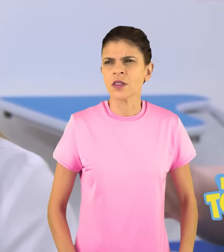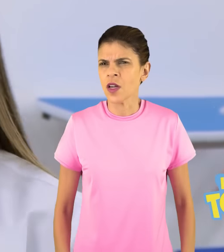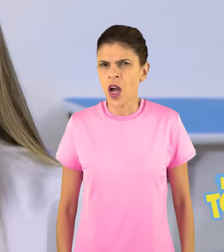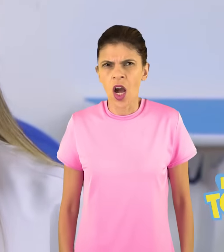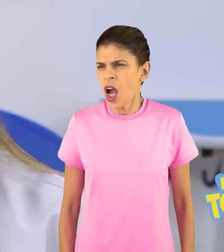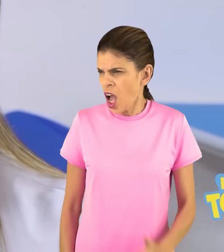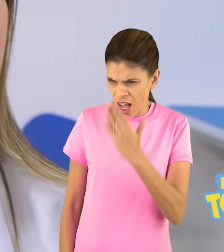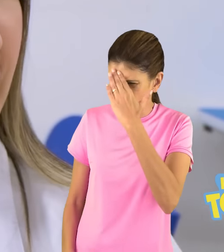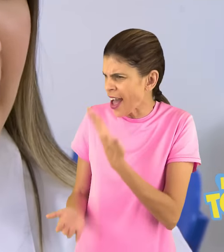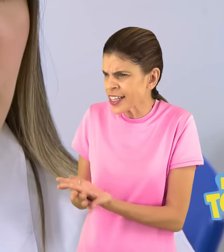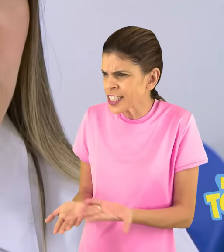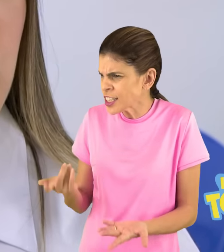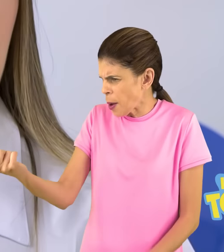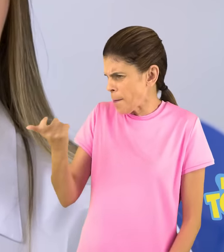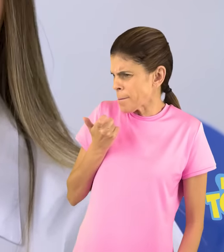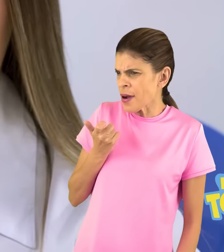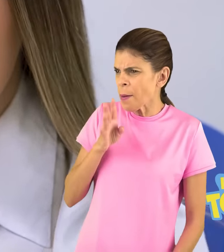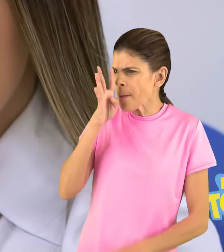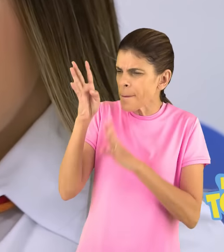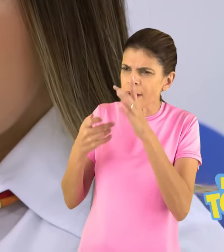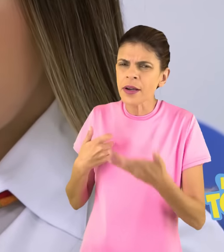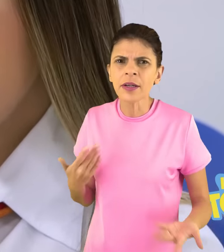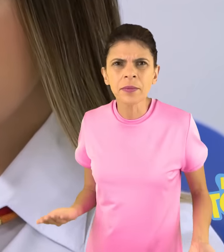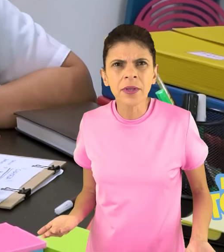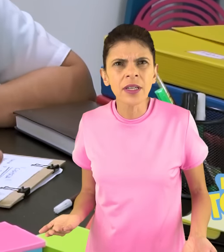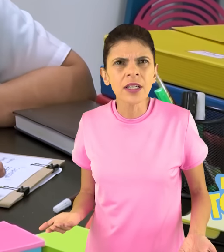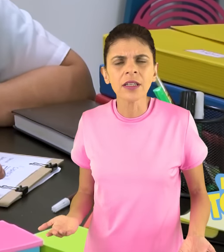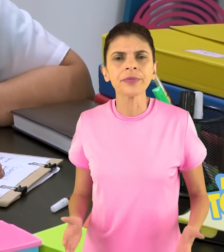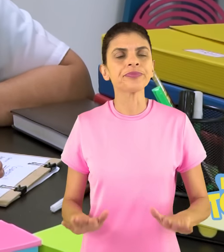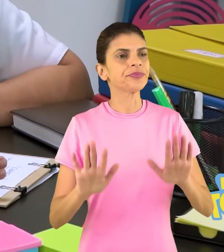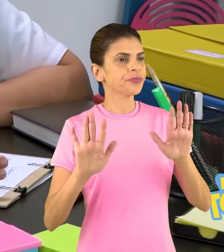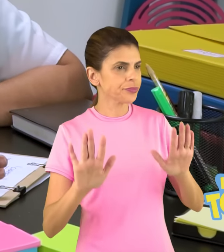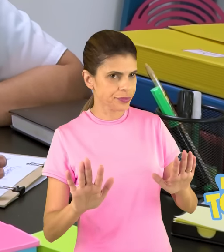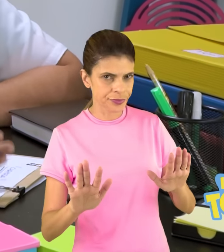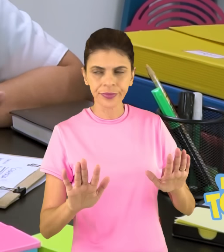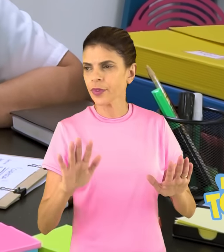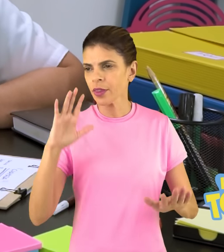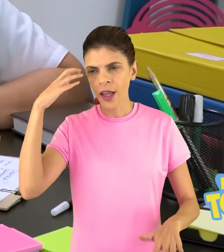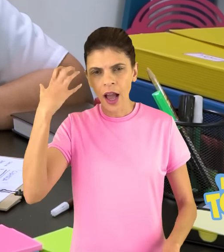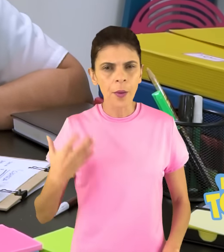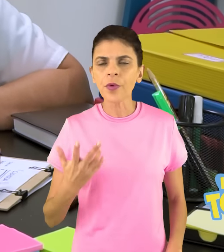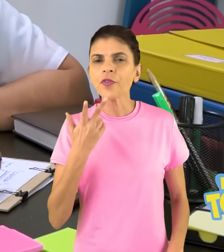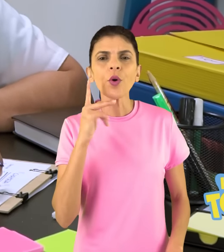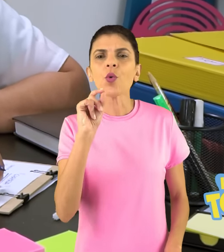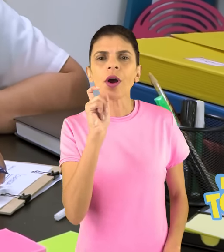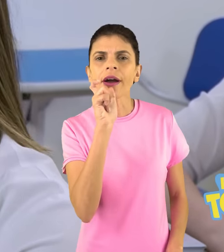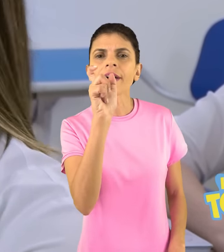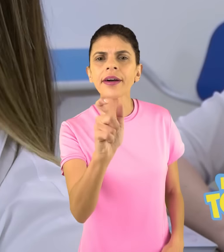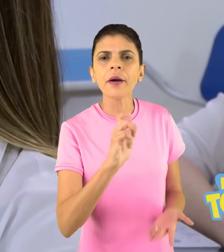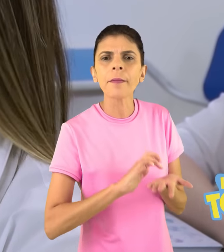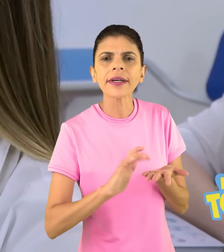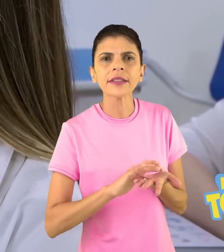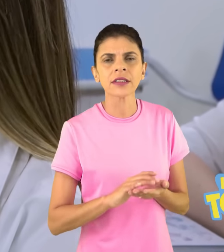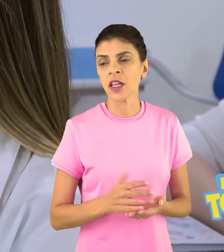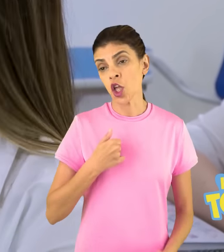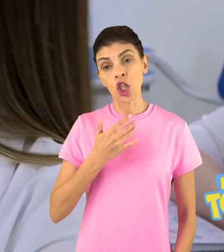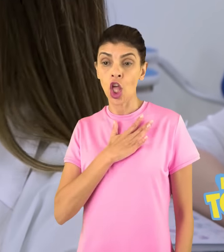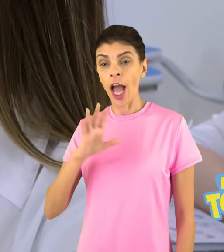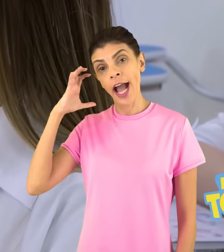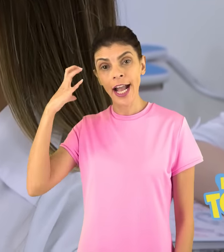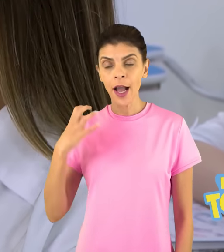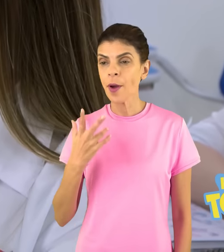Eu não acredito que falaram isso de mim. Calma, Camila. Que mensagem chegou até você? Eu não gosto da